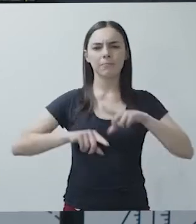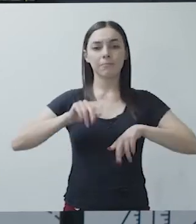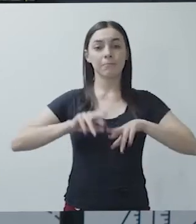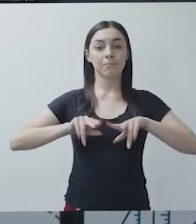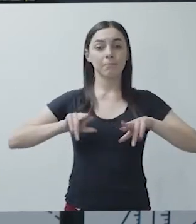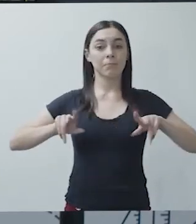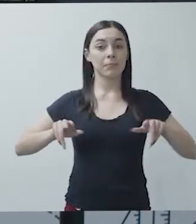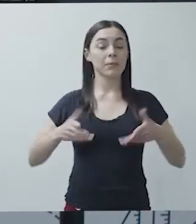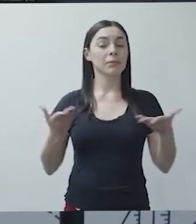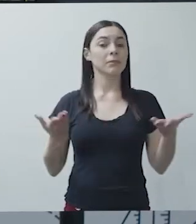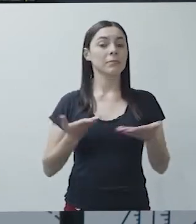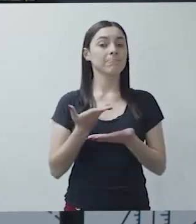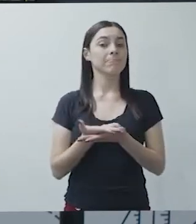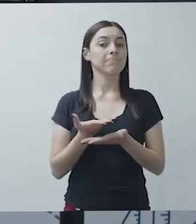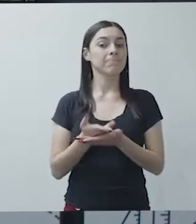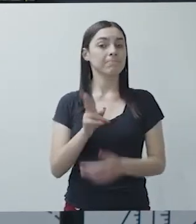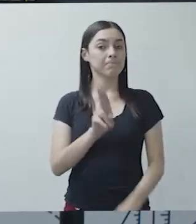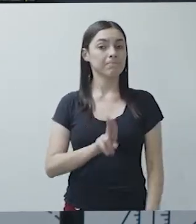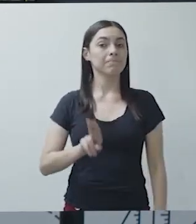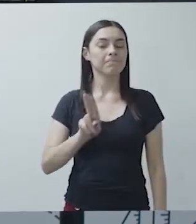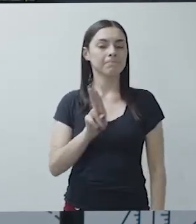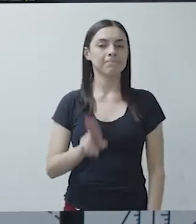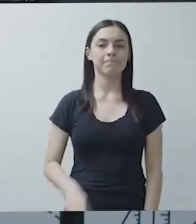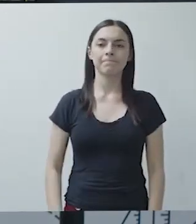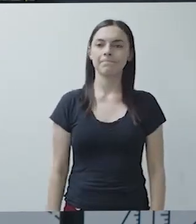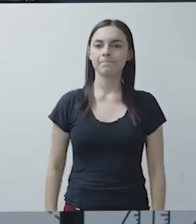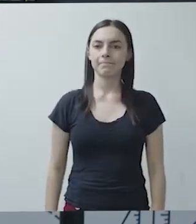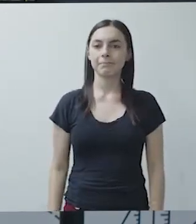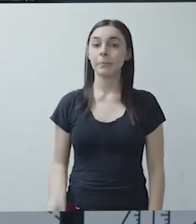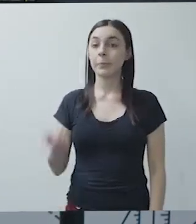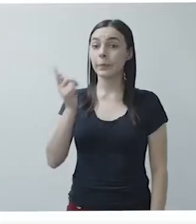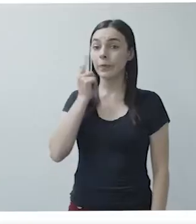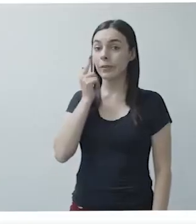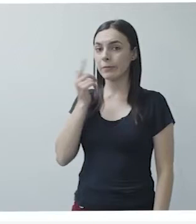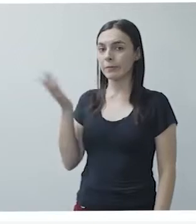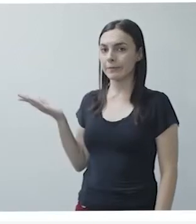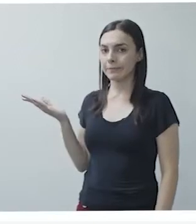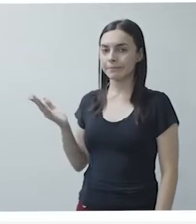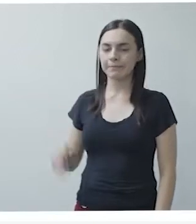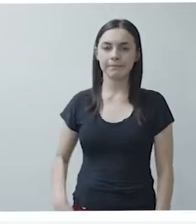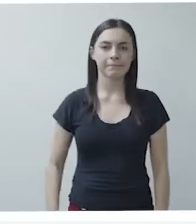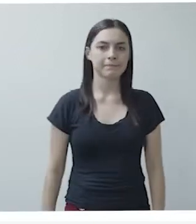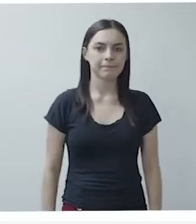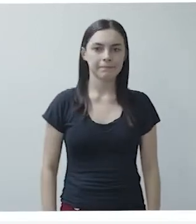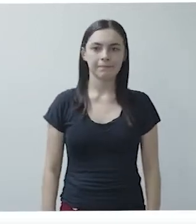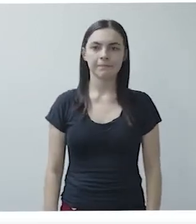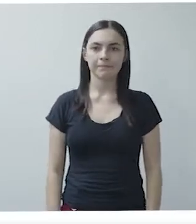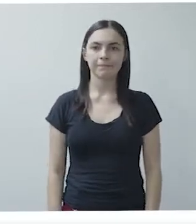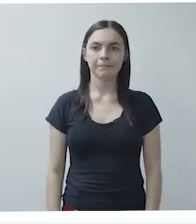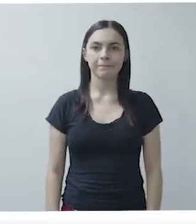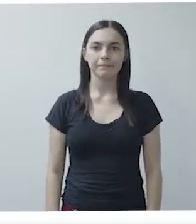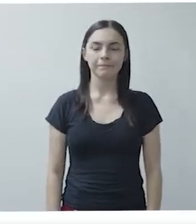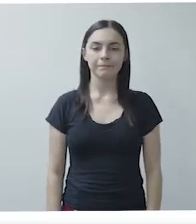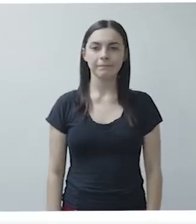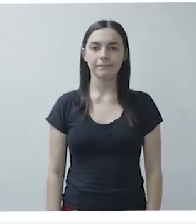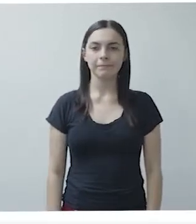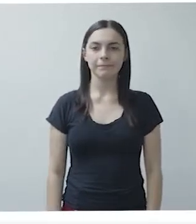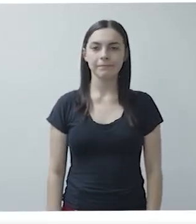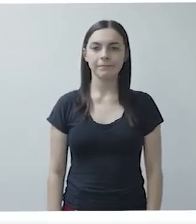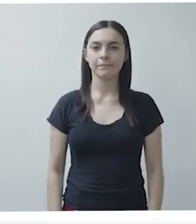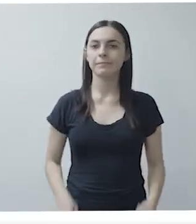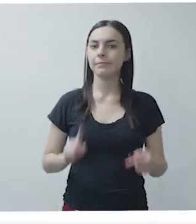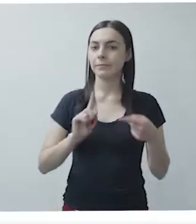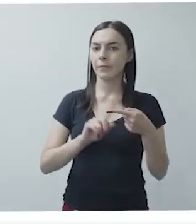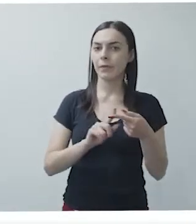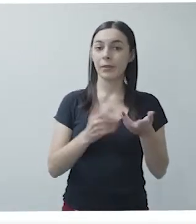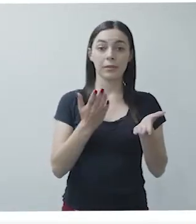materiais que vamos utilizar nesta aula. Acompanhe lá. Nós teremos, então, um caderno, né,